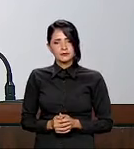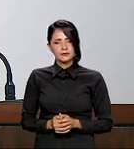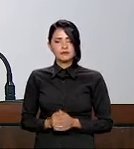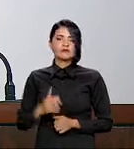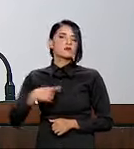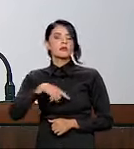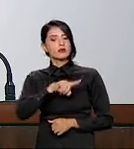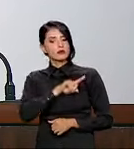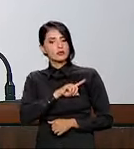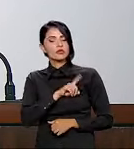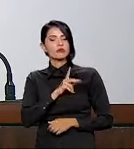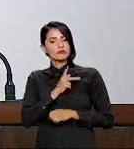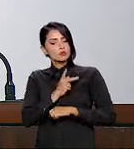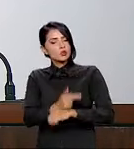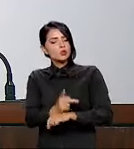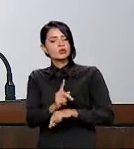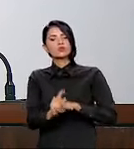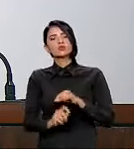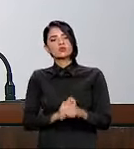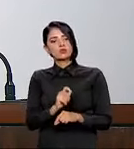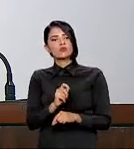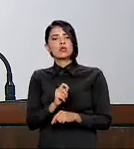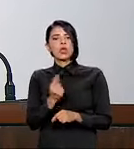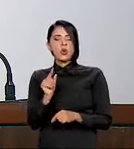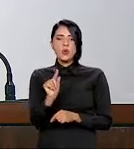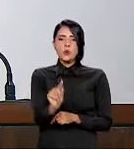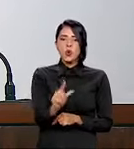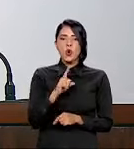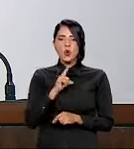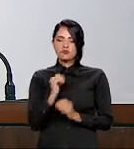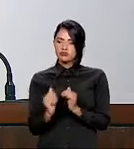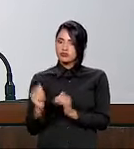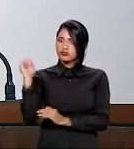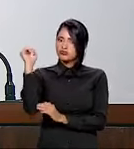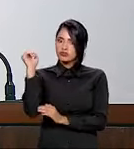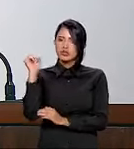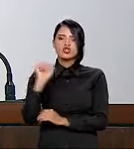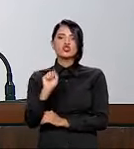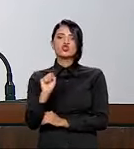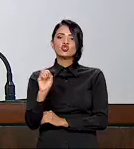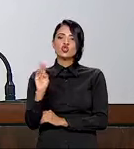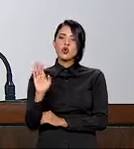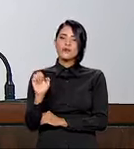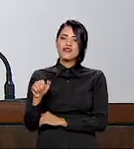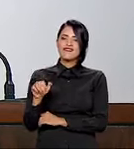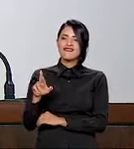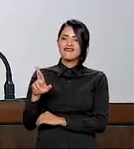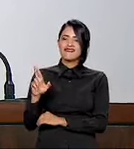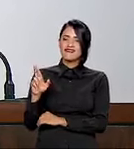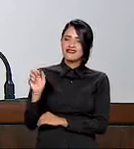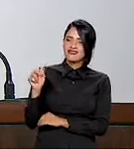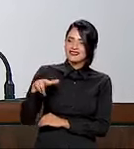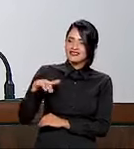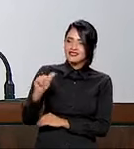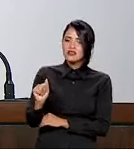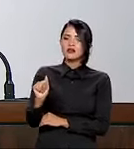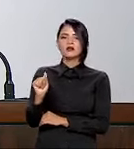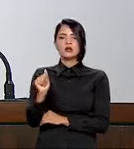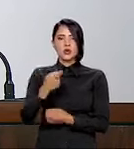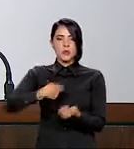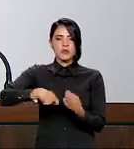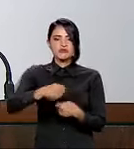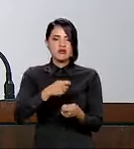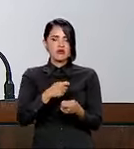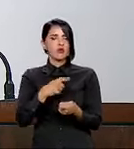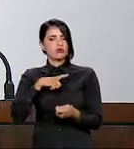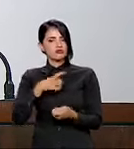A gente está buscando um pouco de soberania comercial, soberania econômica. A